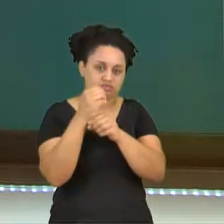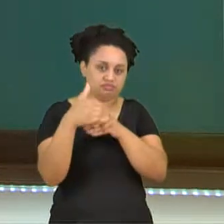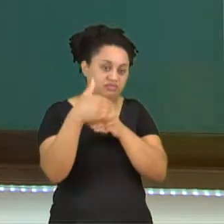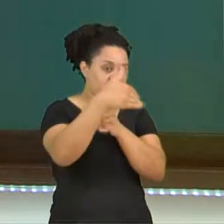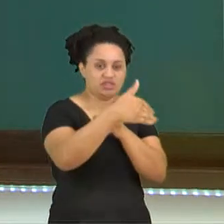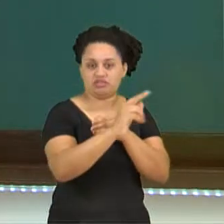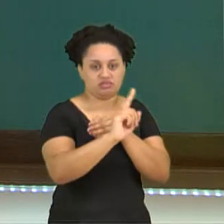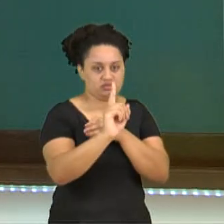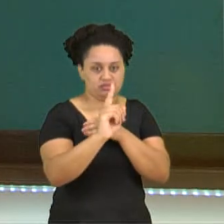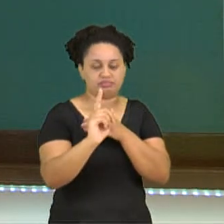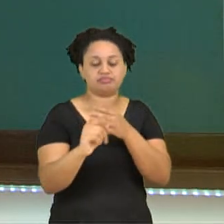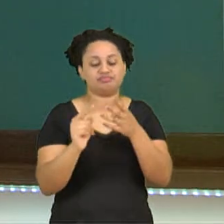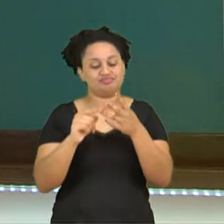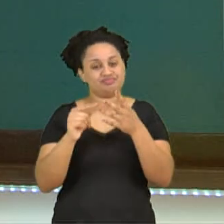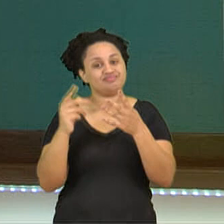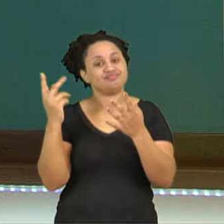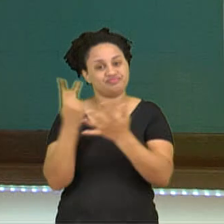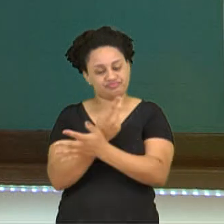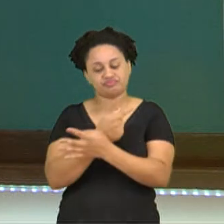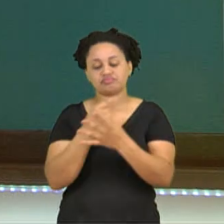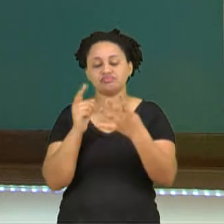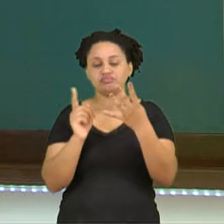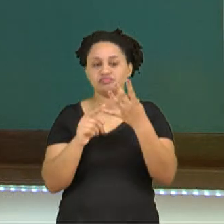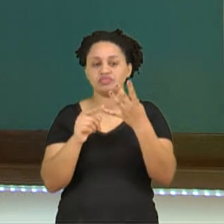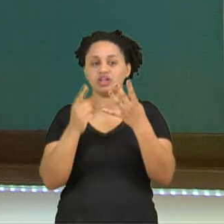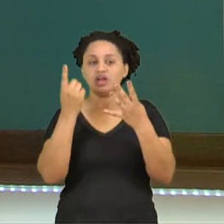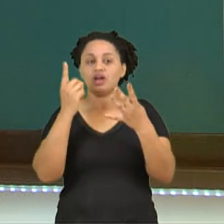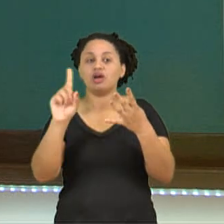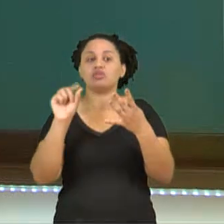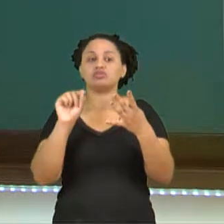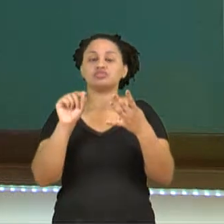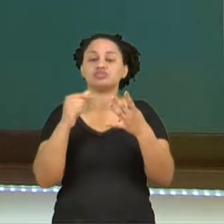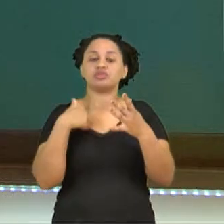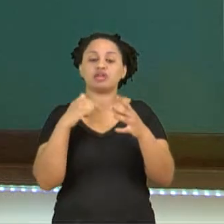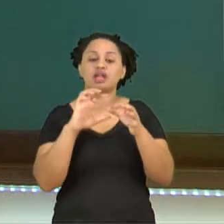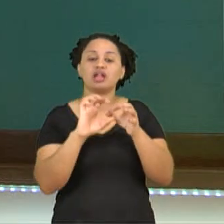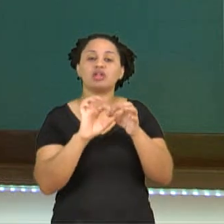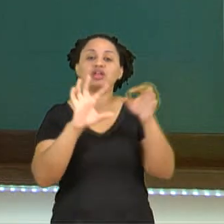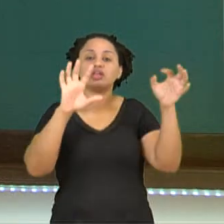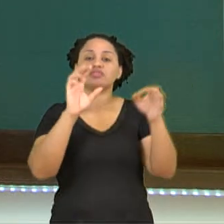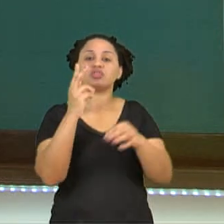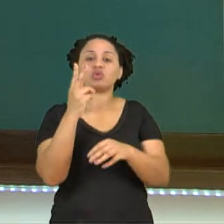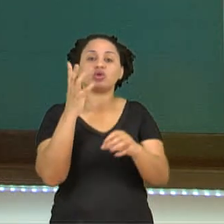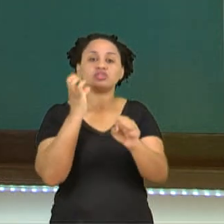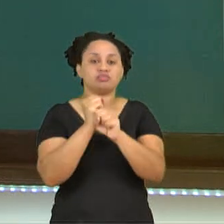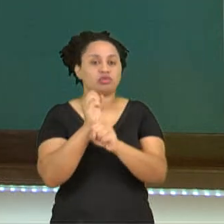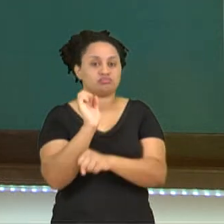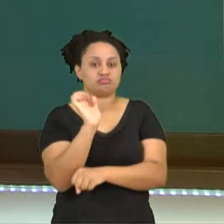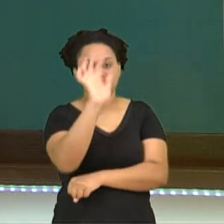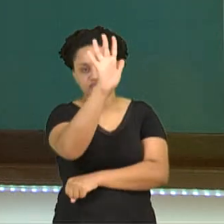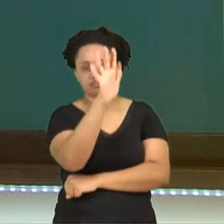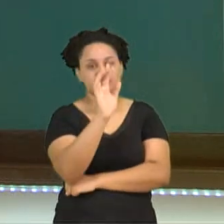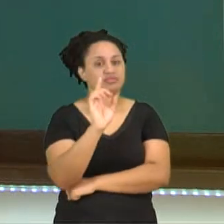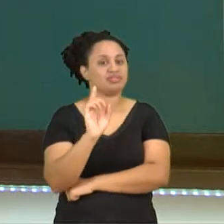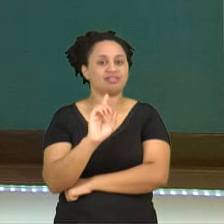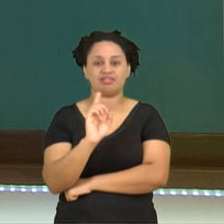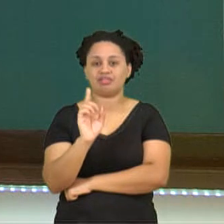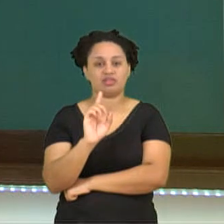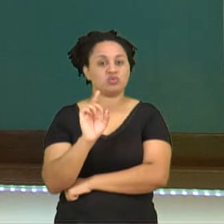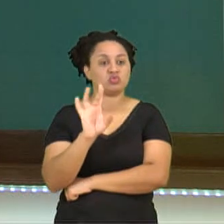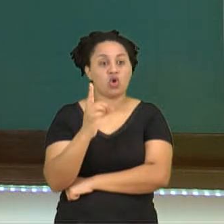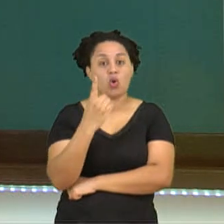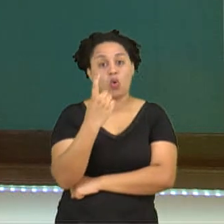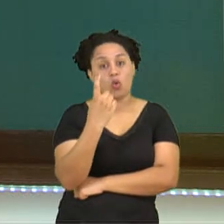ok? E a última, um lance livre vale 2 pontos. Não, ela vale